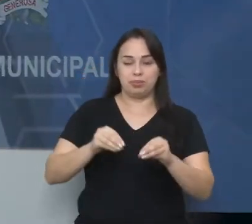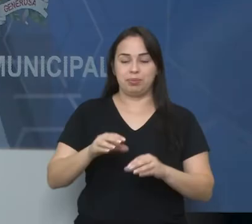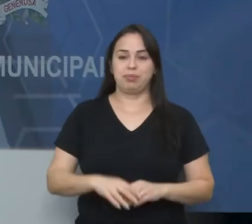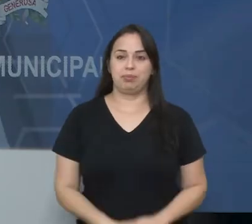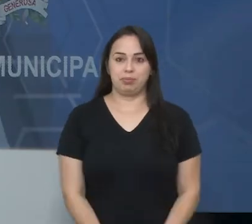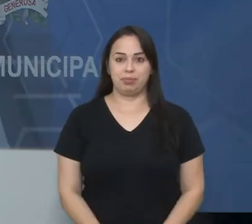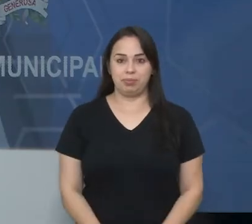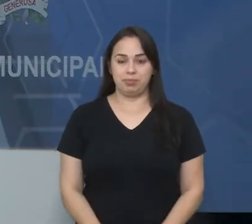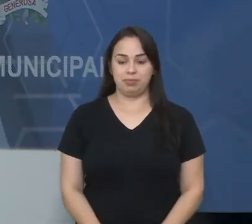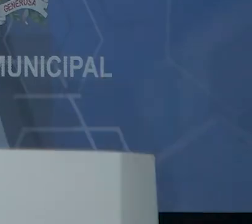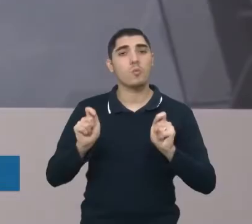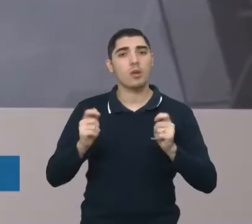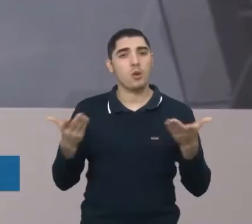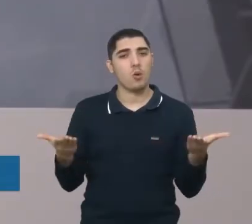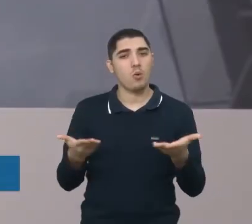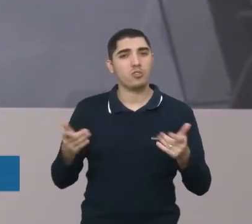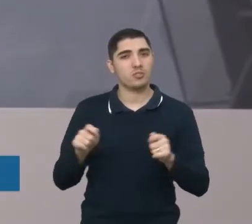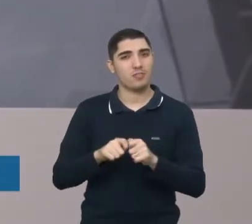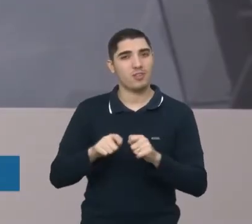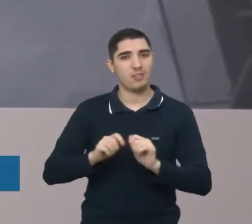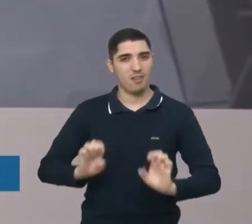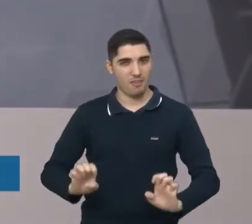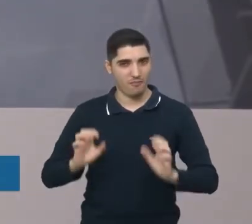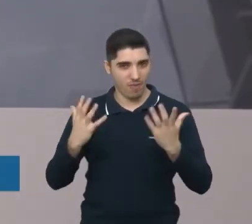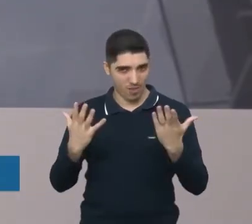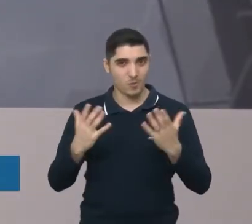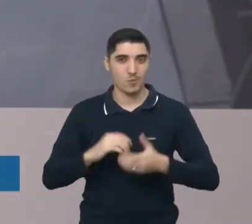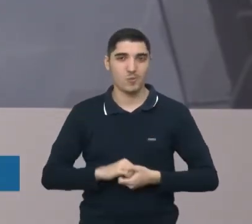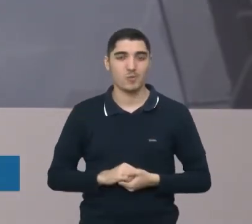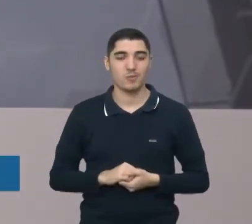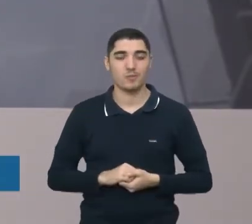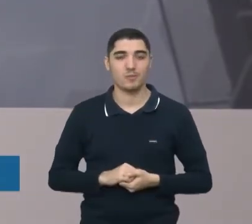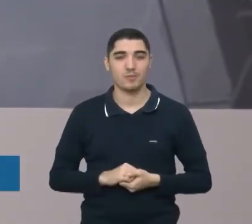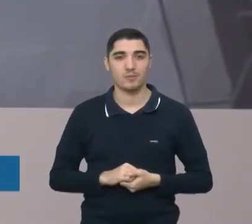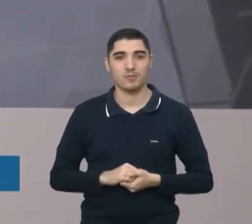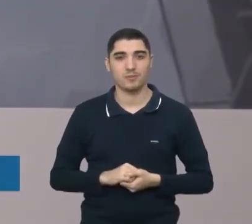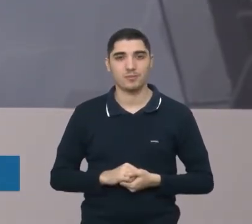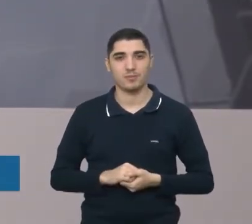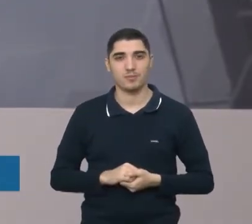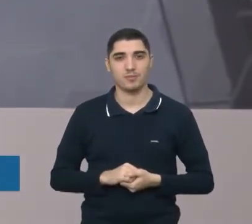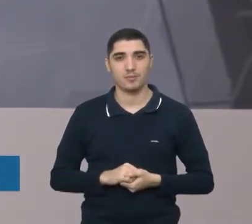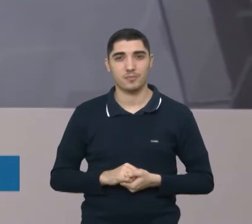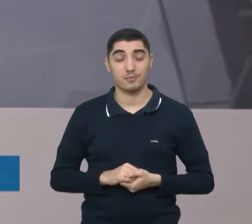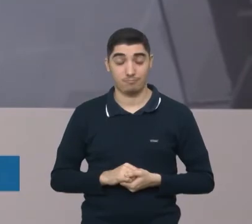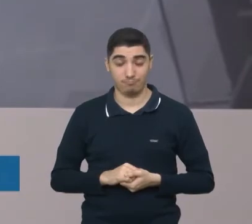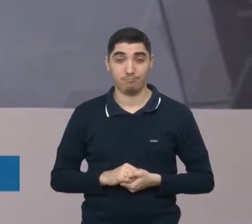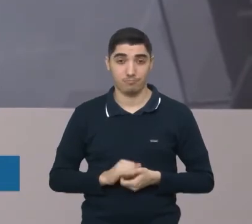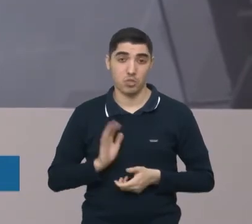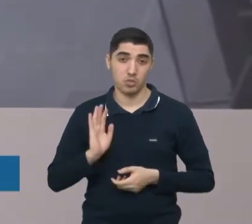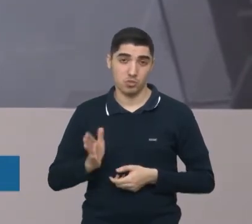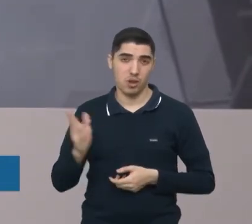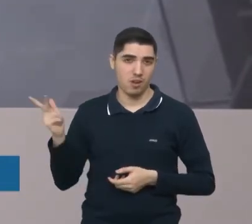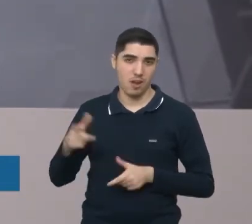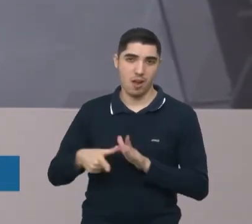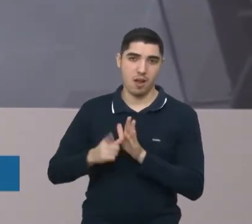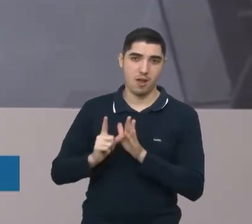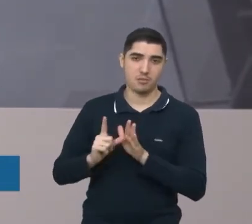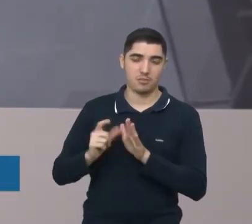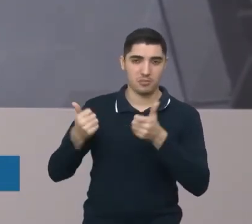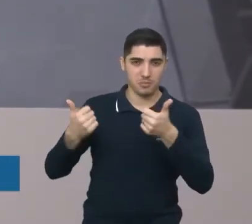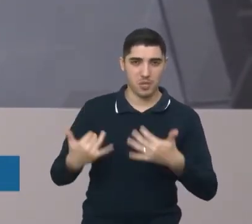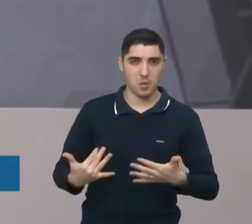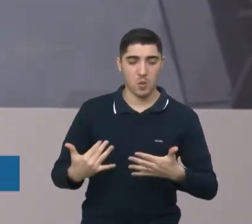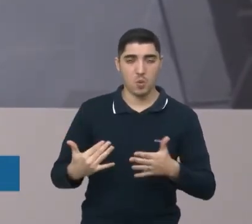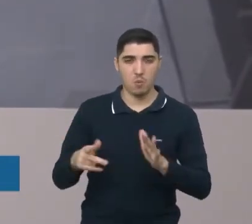São José dos Campos, aproveitou o momento para destacar a história da imigração. Como já foi dito aqui, a imigração